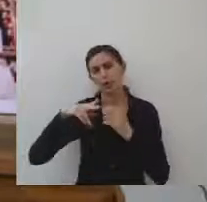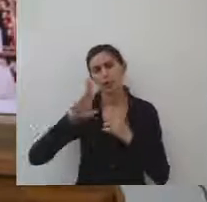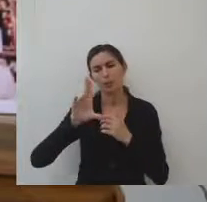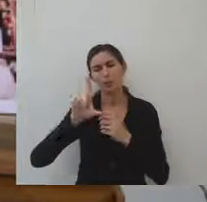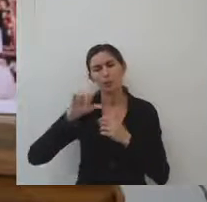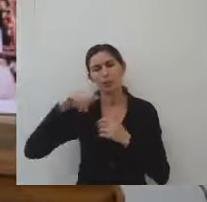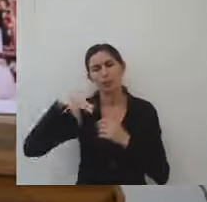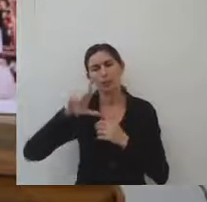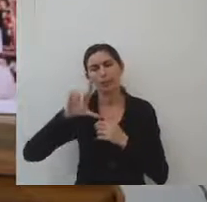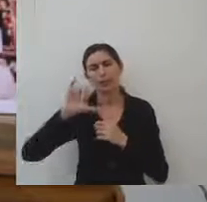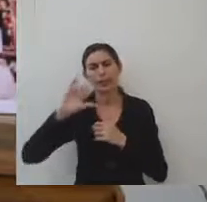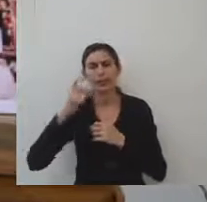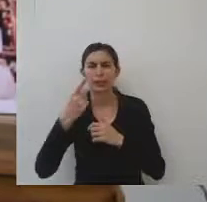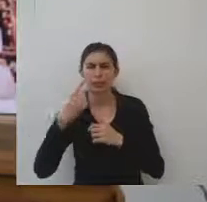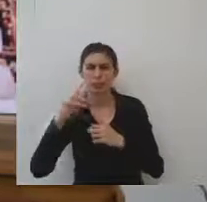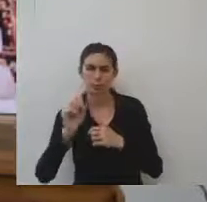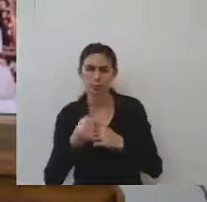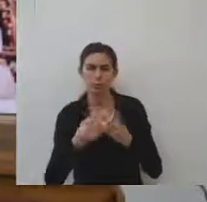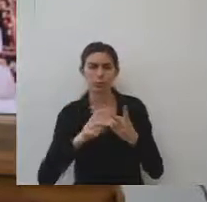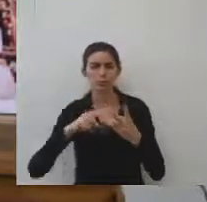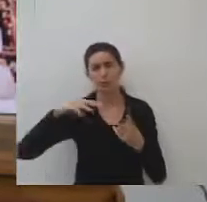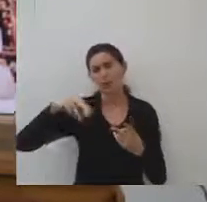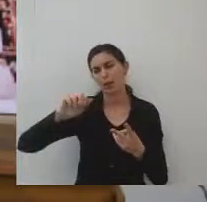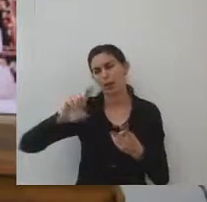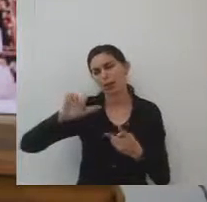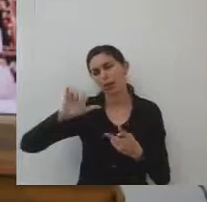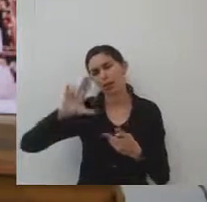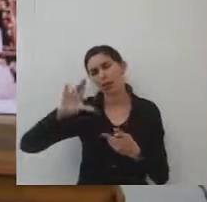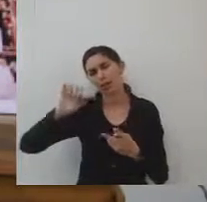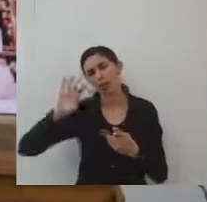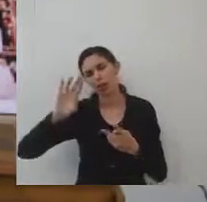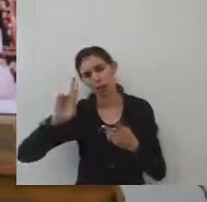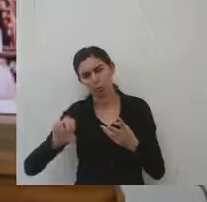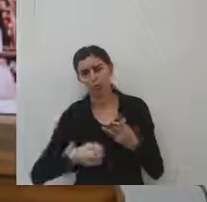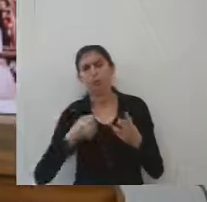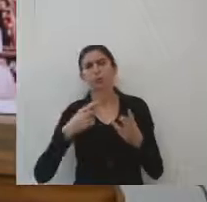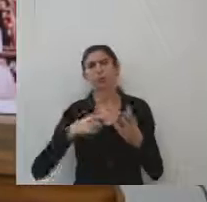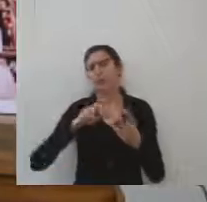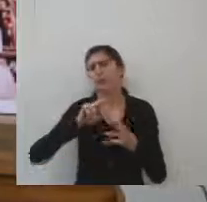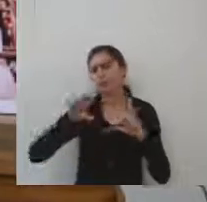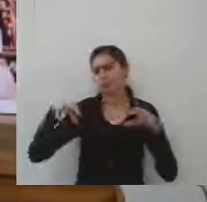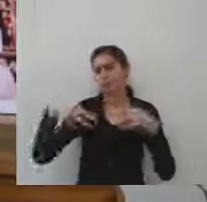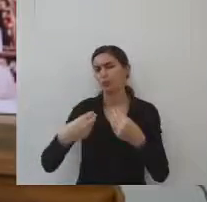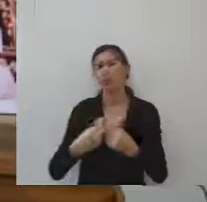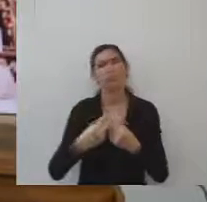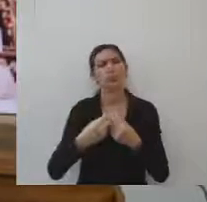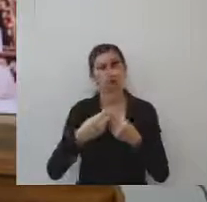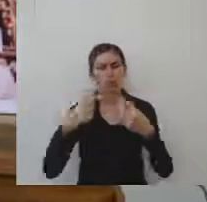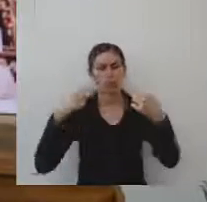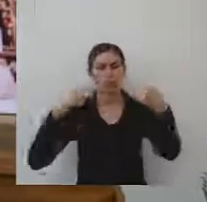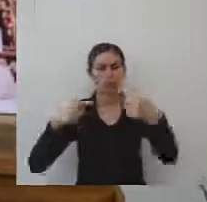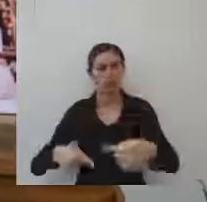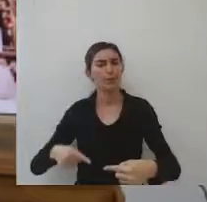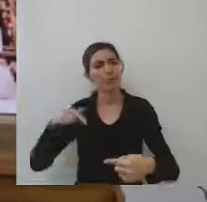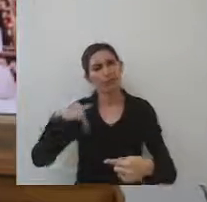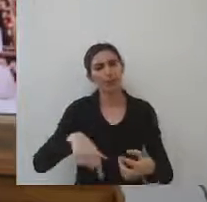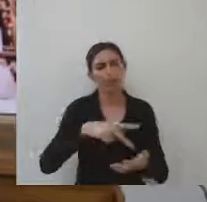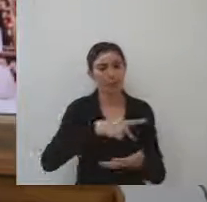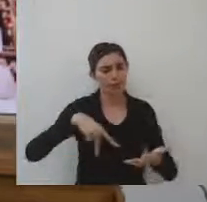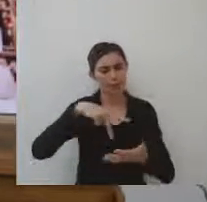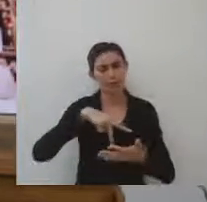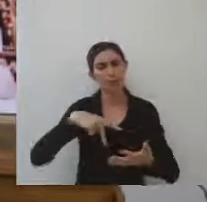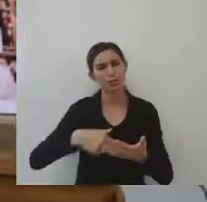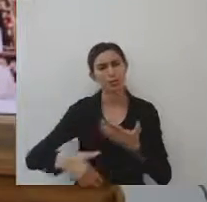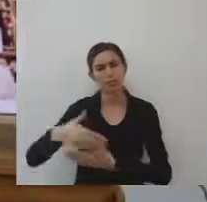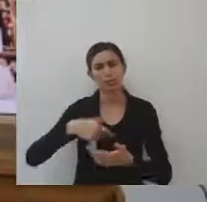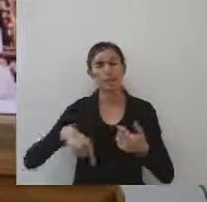caboclinhos, os maracatus, tudo isso é um sistema de competição onde a dança está